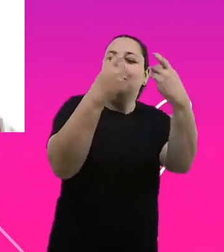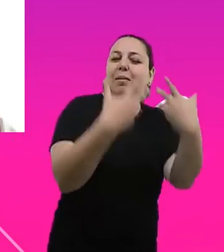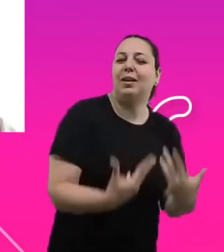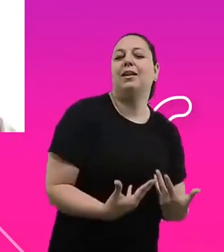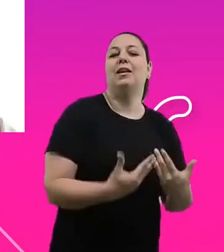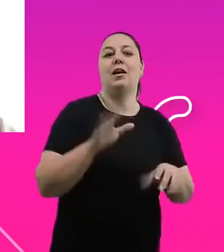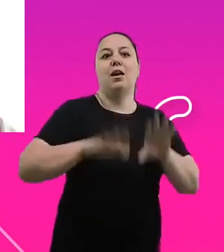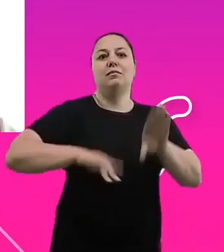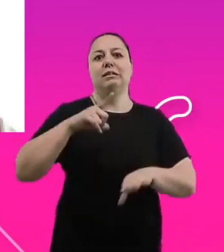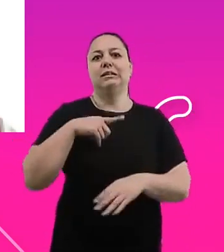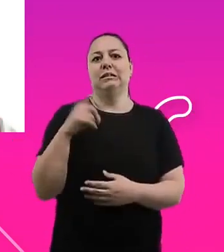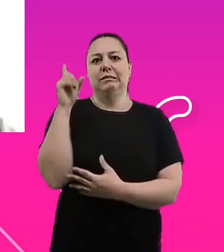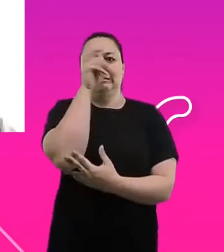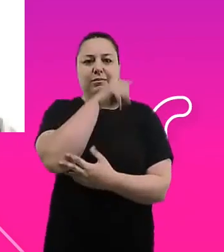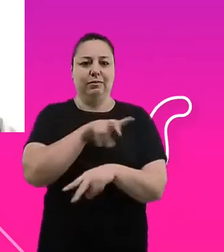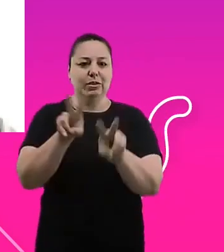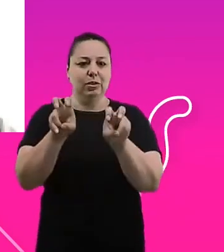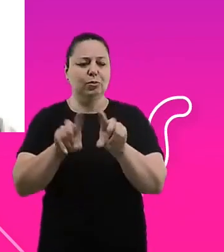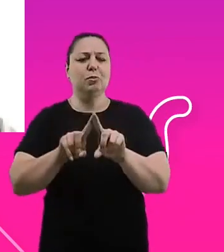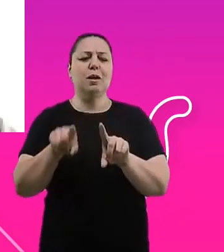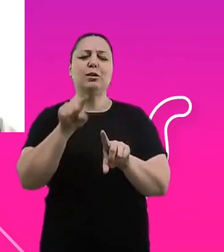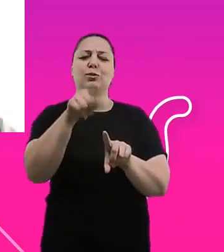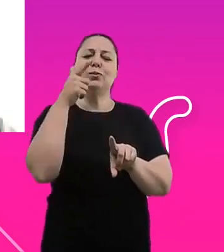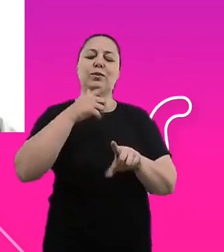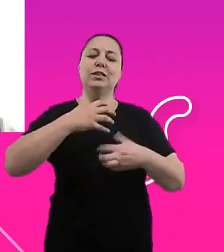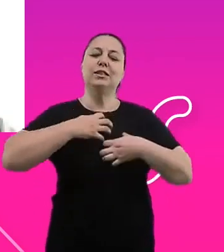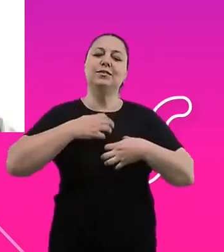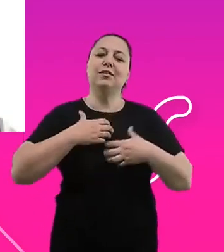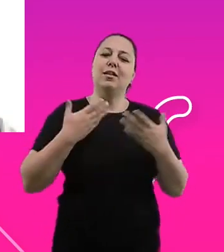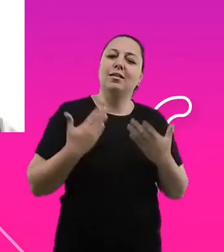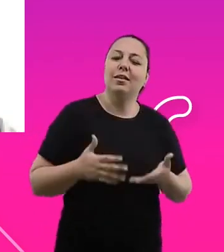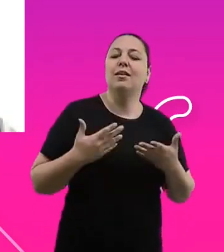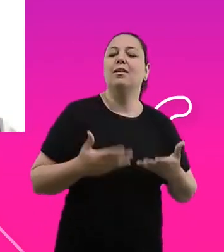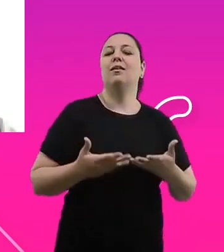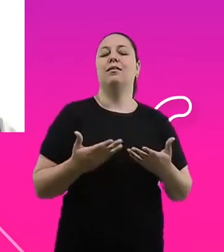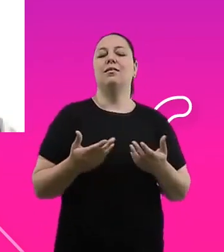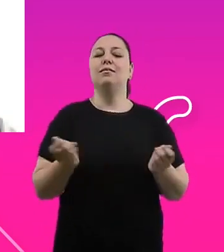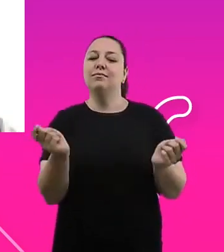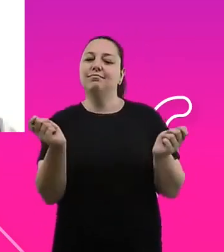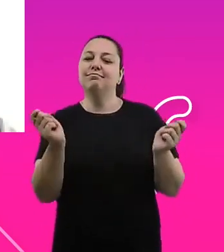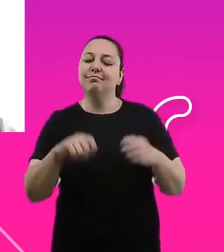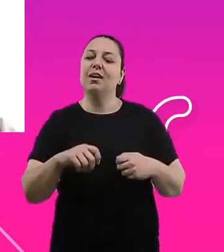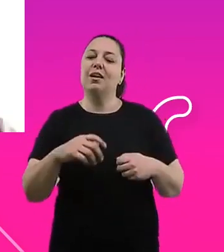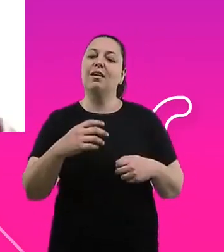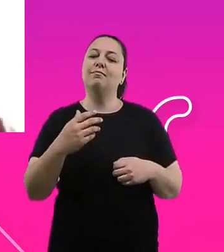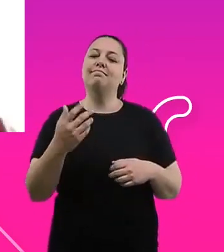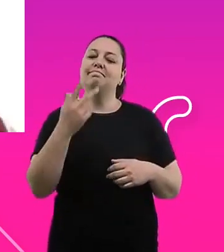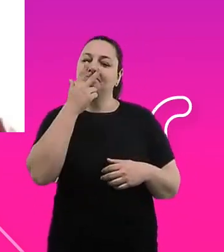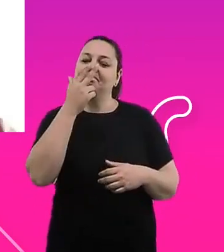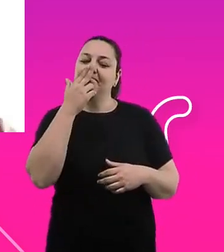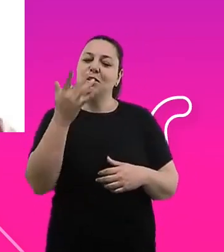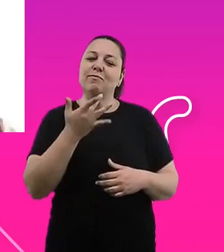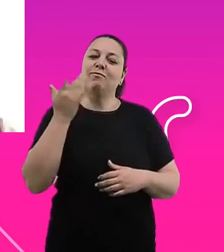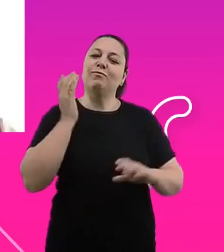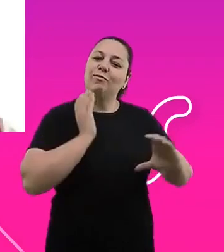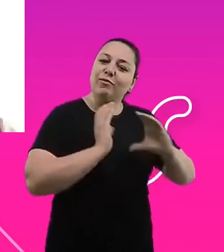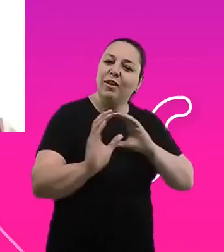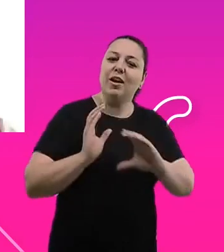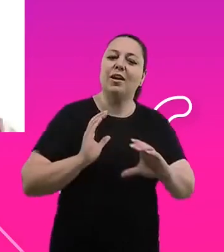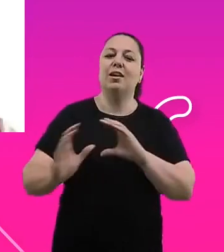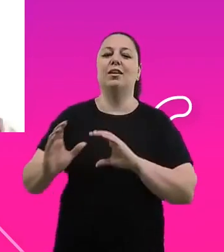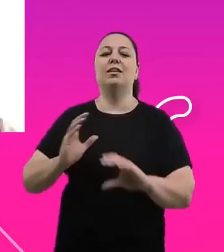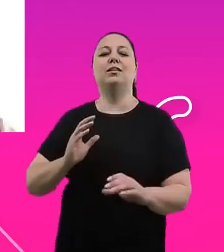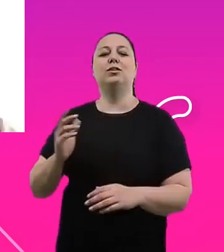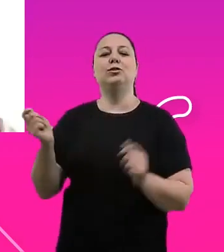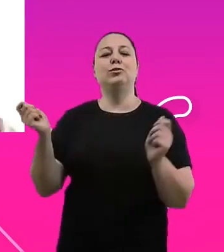Tão delicados. Né, com ali papo reto, sim, super na linguagem jovem da galera. Então,